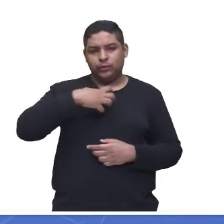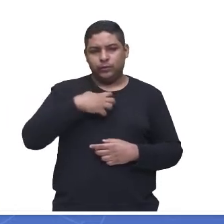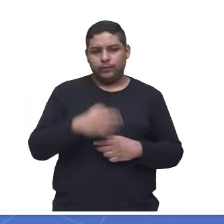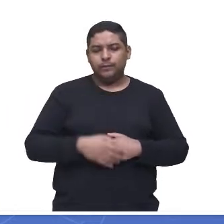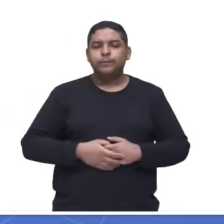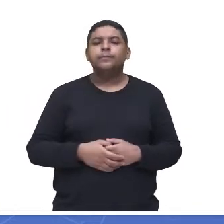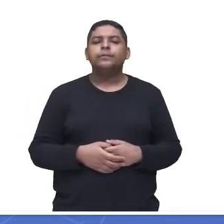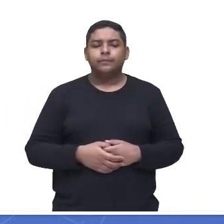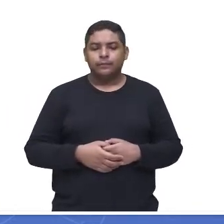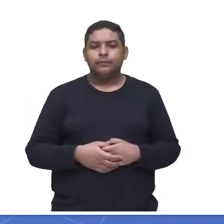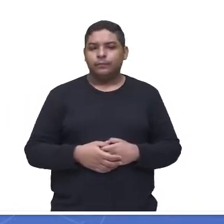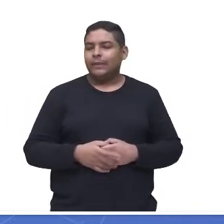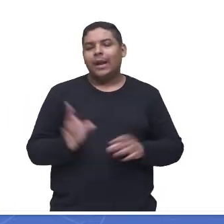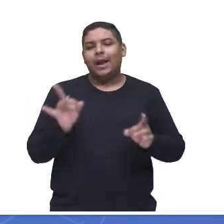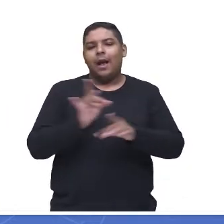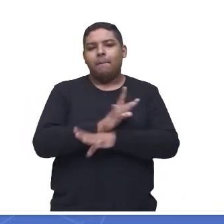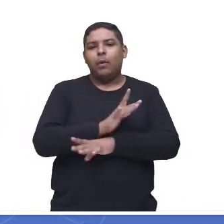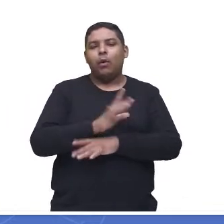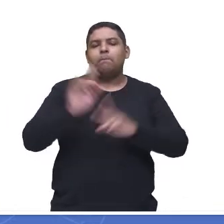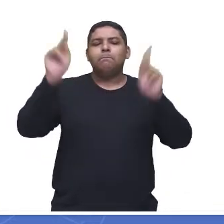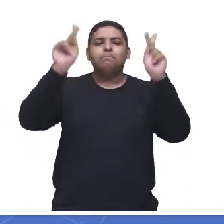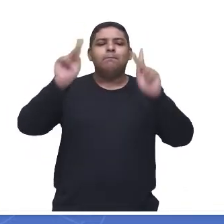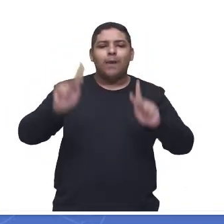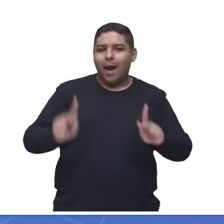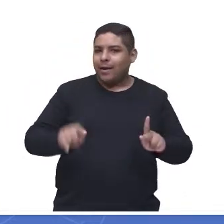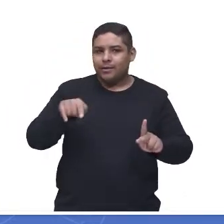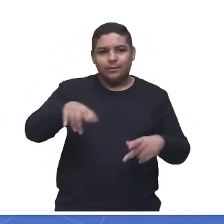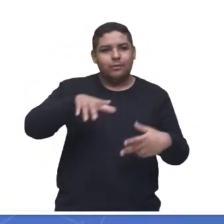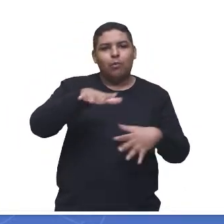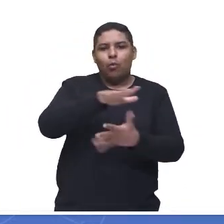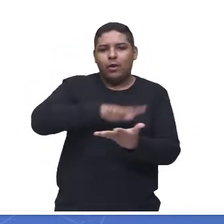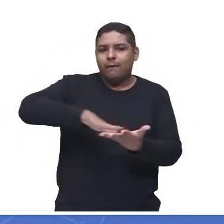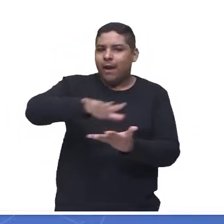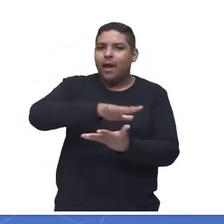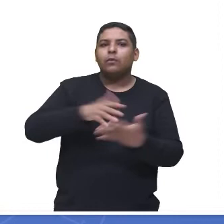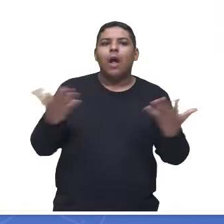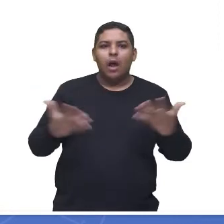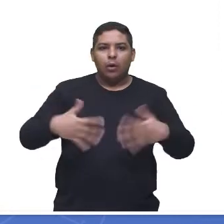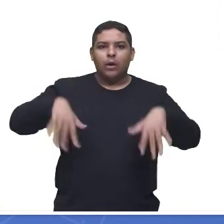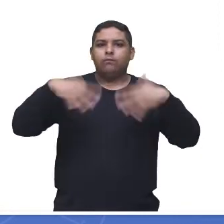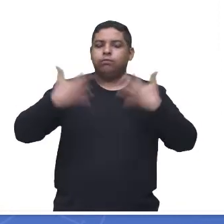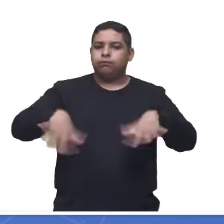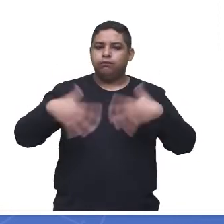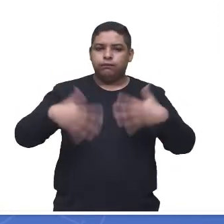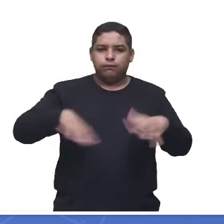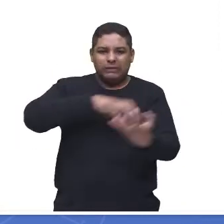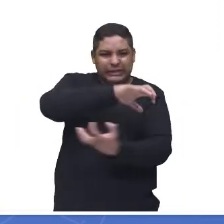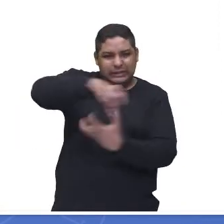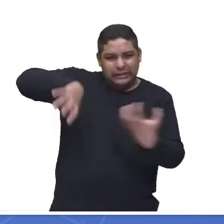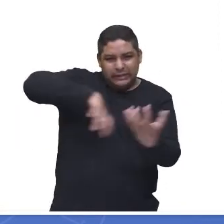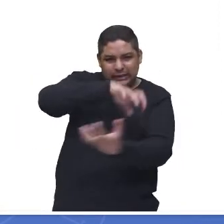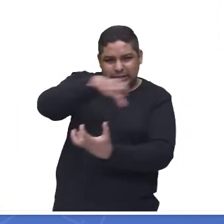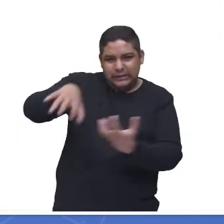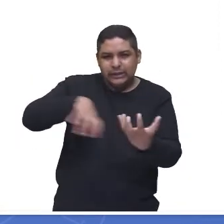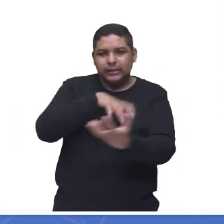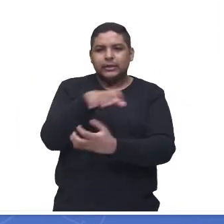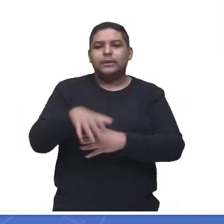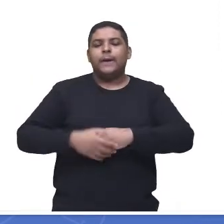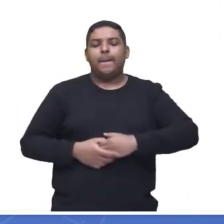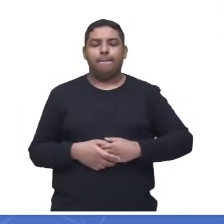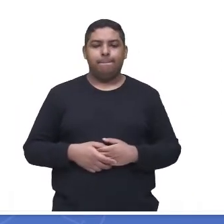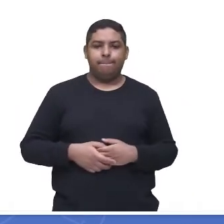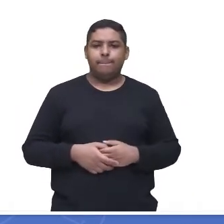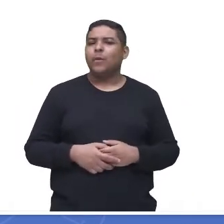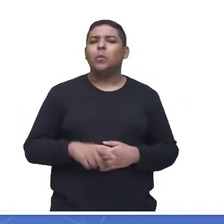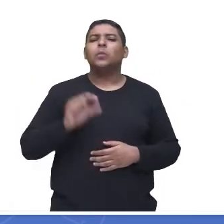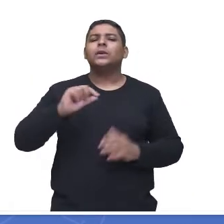acabou a harmonia do universo. Agora é o caos. E aí nós entramos, então, diretamente no período moderno. O que é o